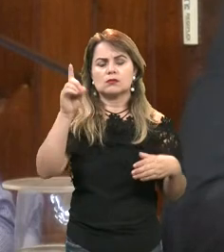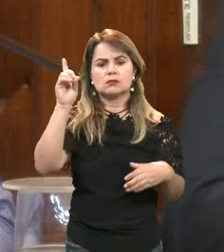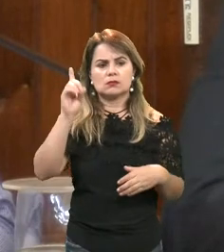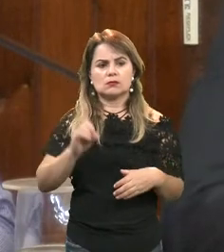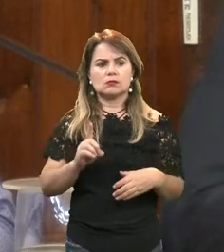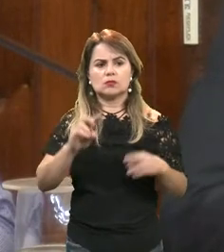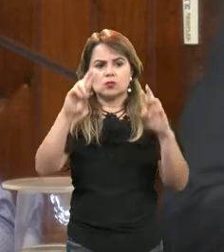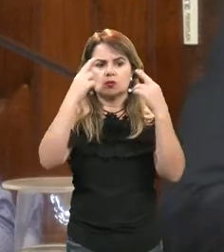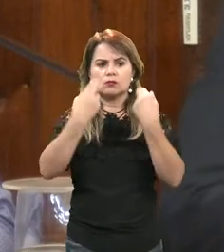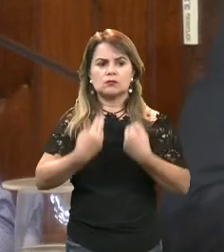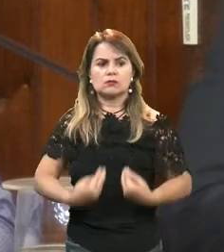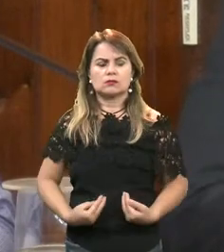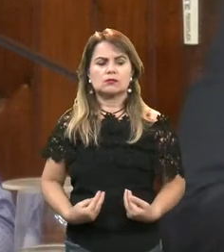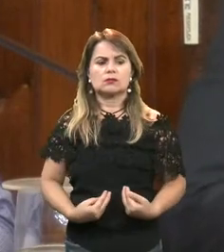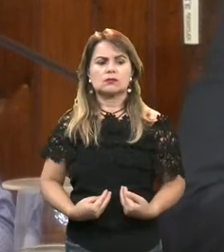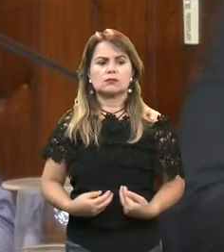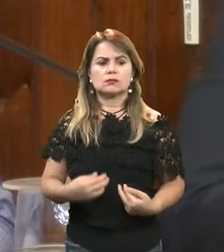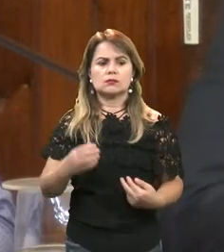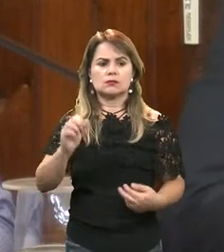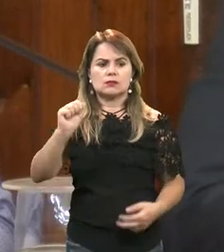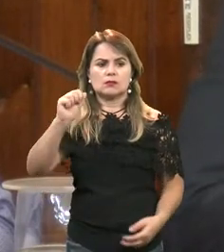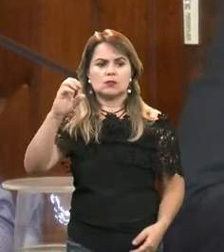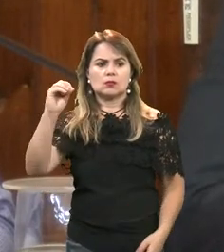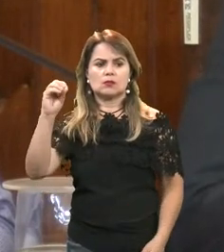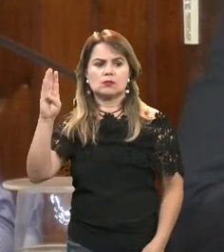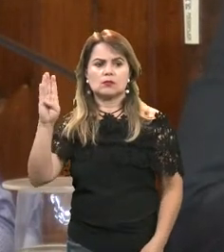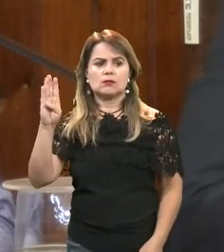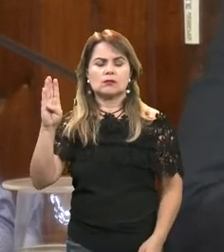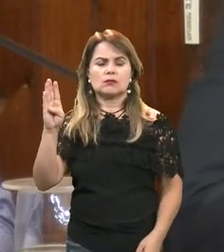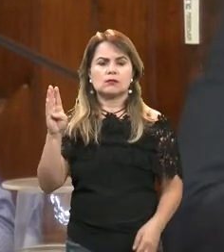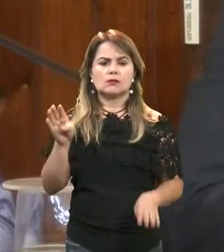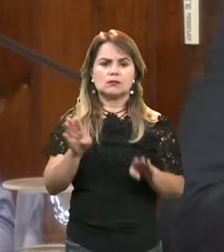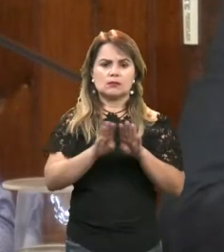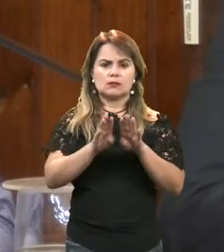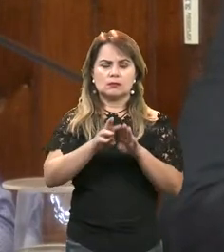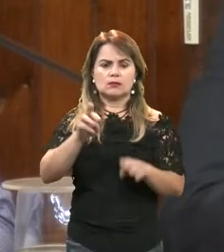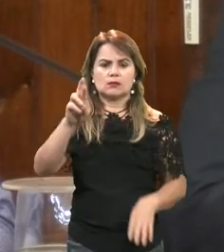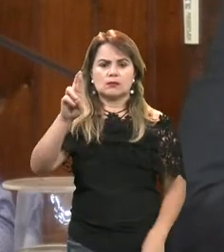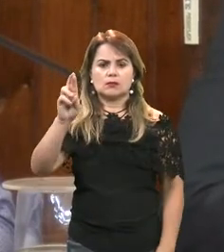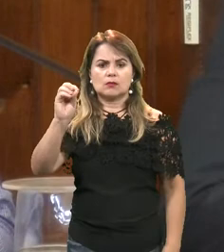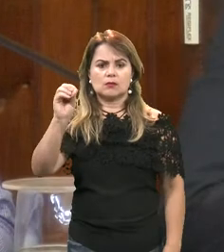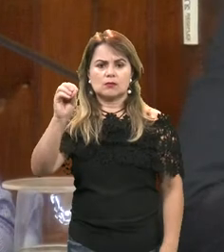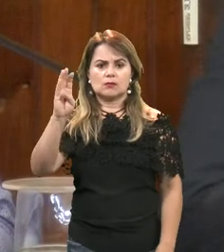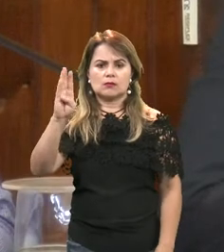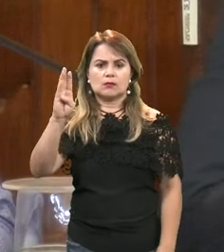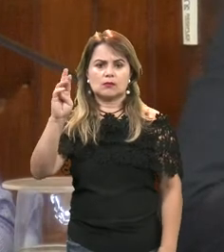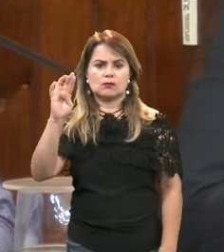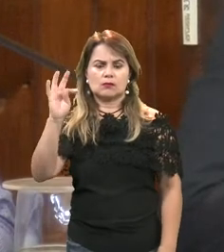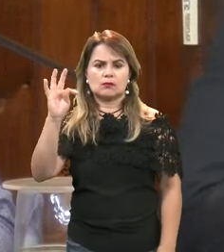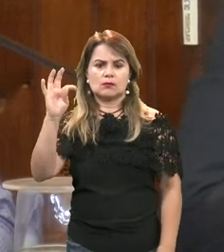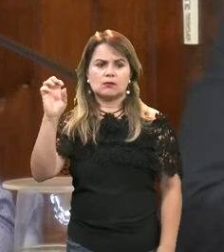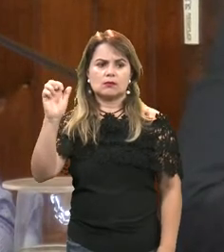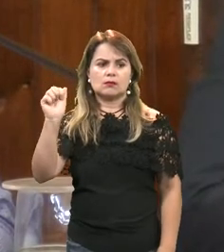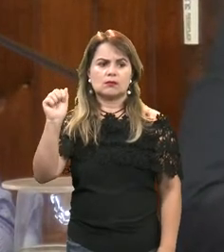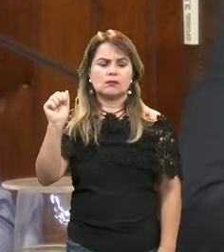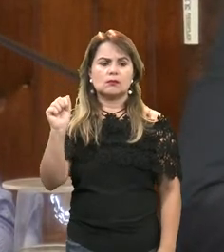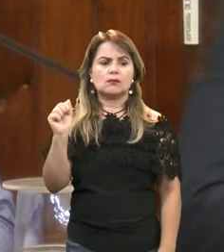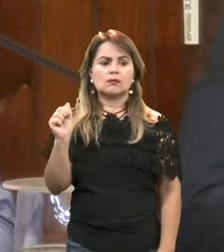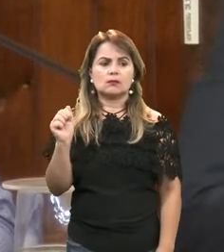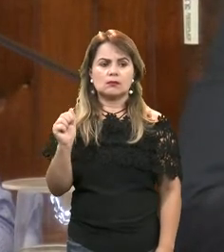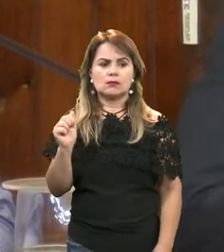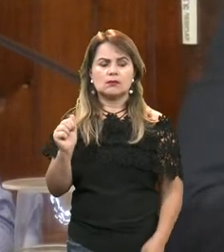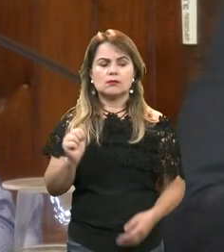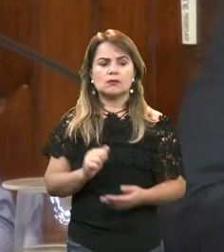OAB, Roberta Cardoso Flores, coordenadora clínica do Centro de Reabilitação do Simão